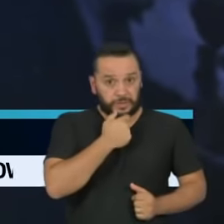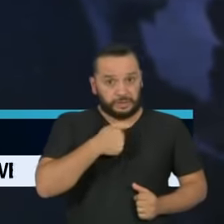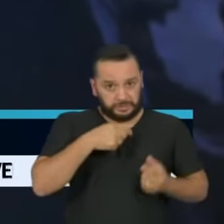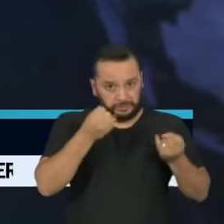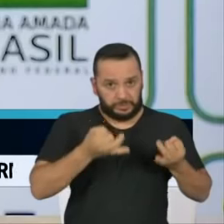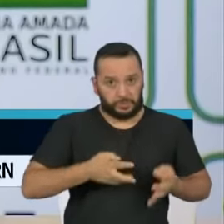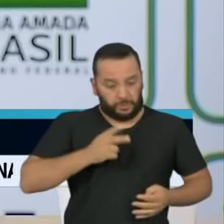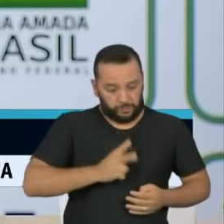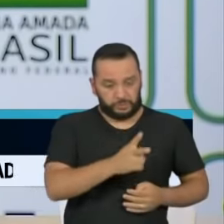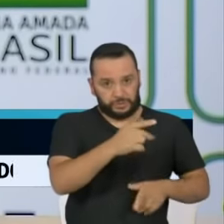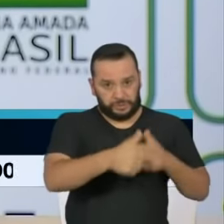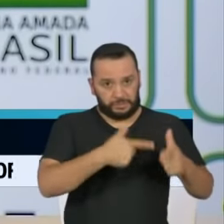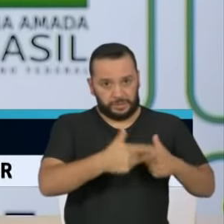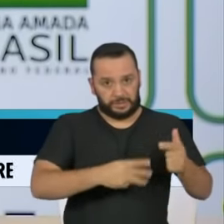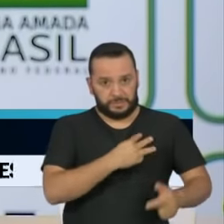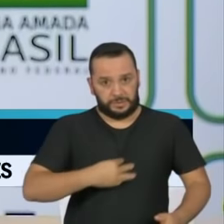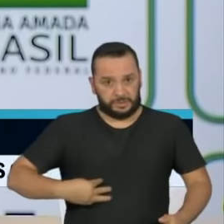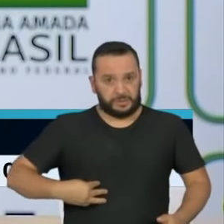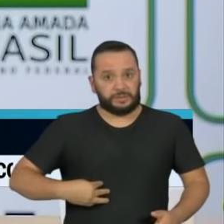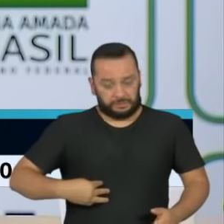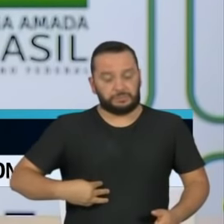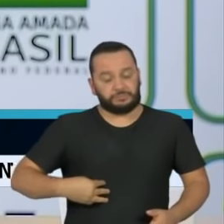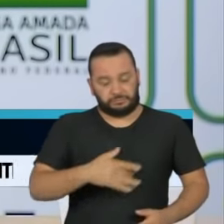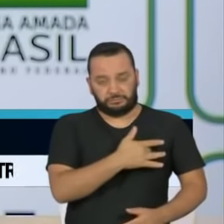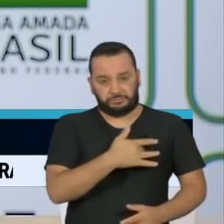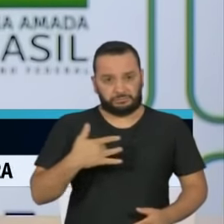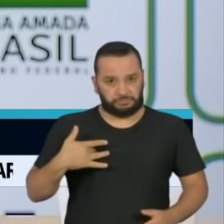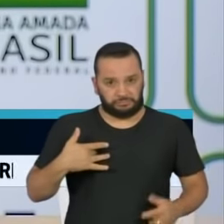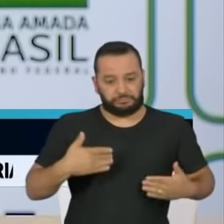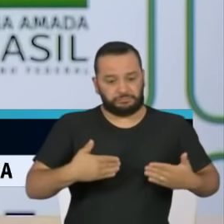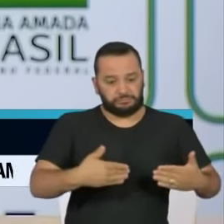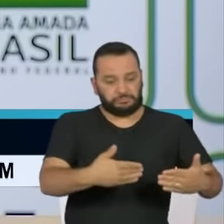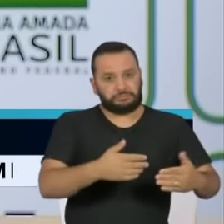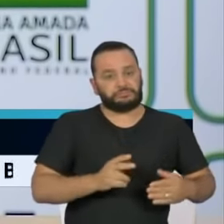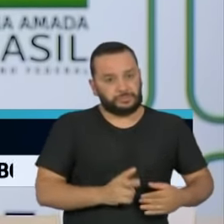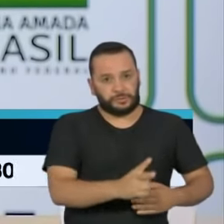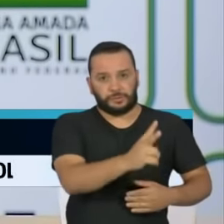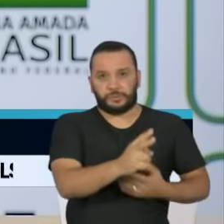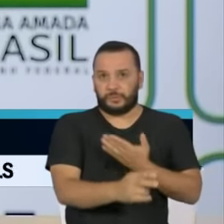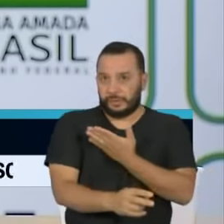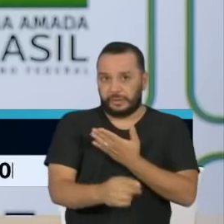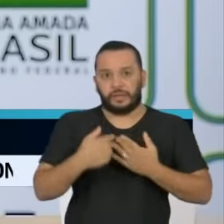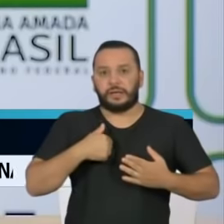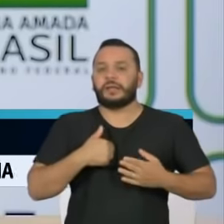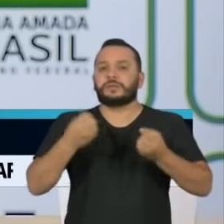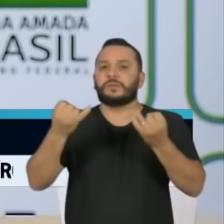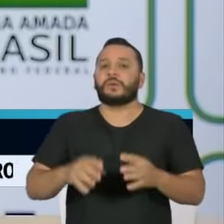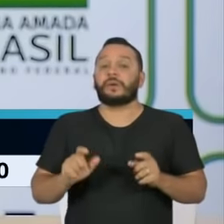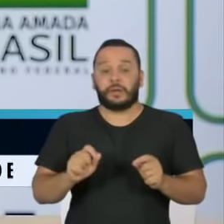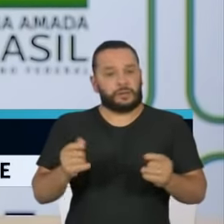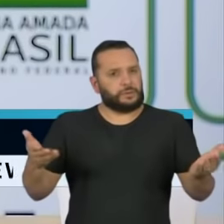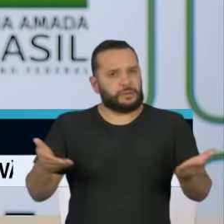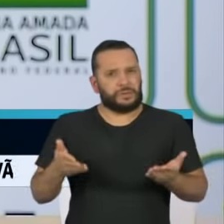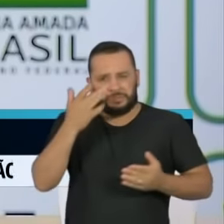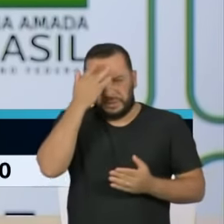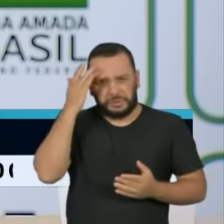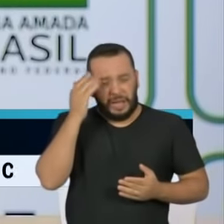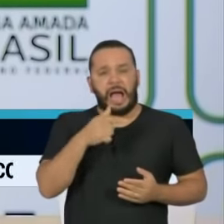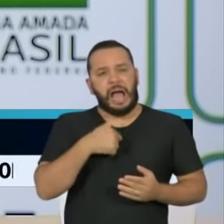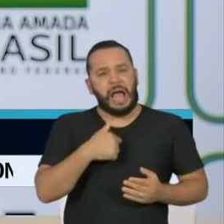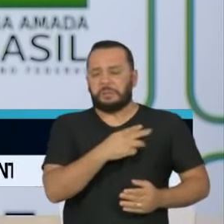da Saúde. Juntos. A declaração foi durante a coletiva diária no Ministério da Saúde. Falou. Hoje especularam, o ministro